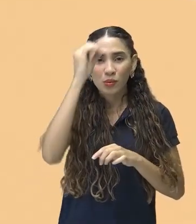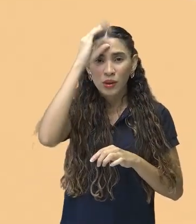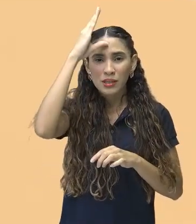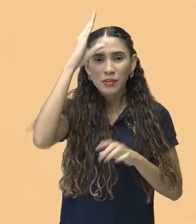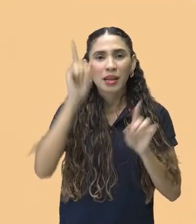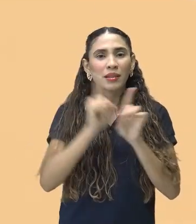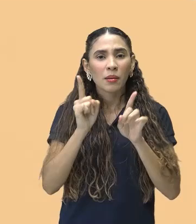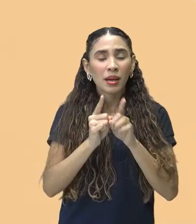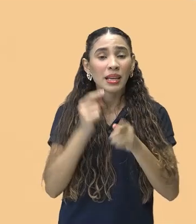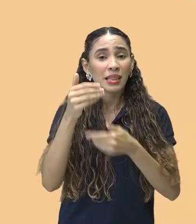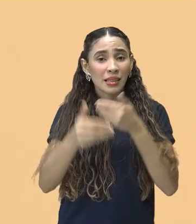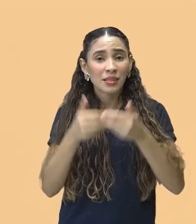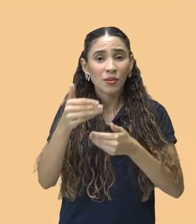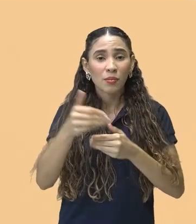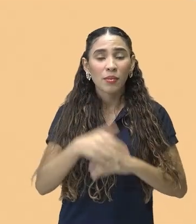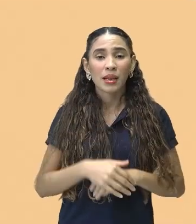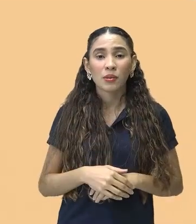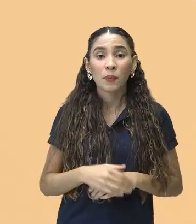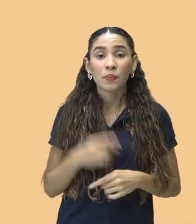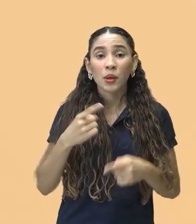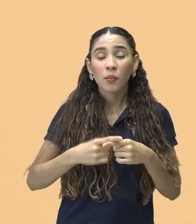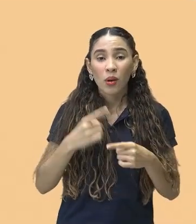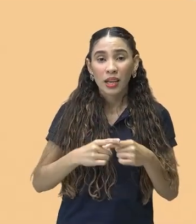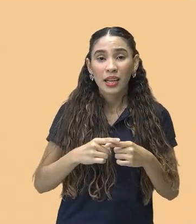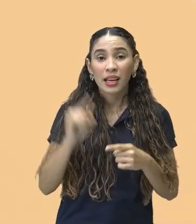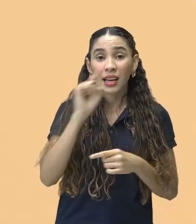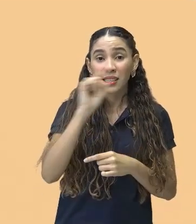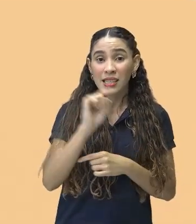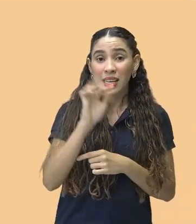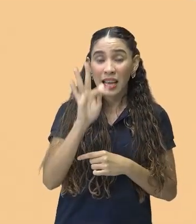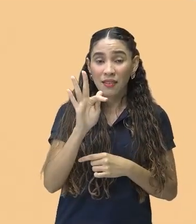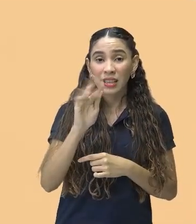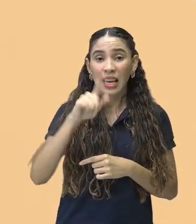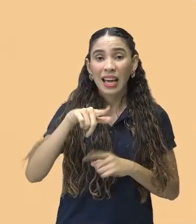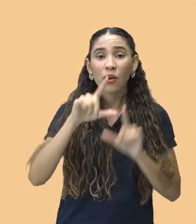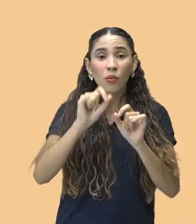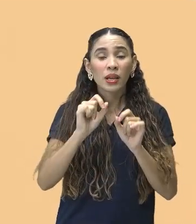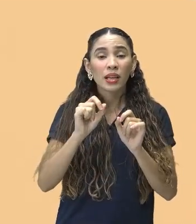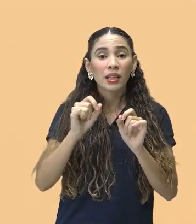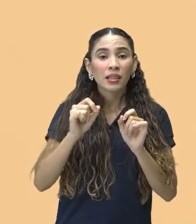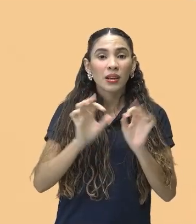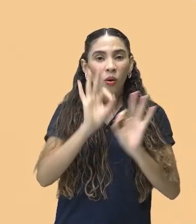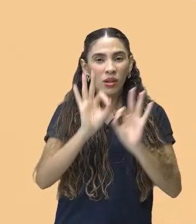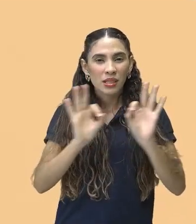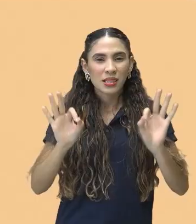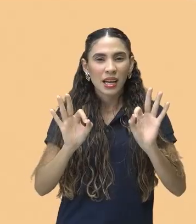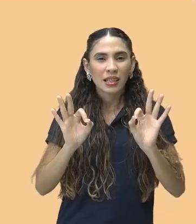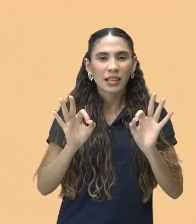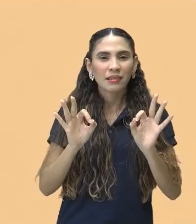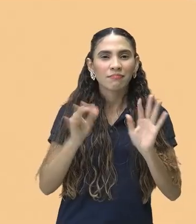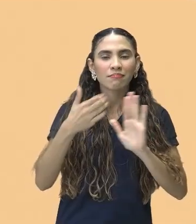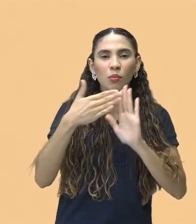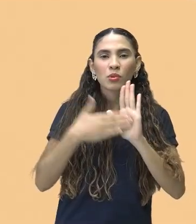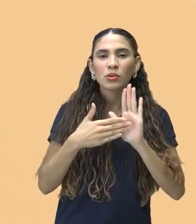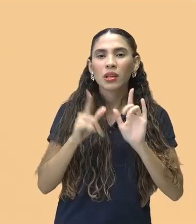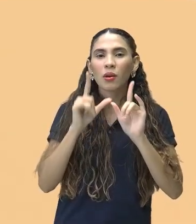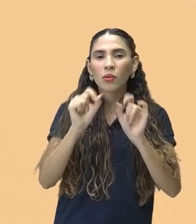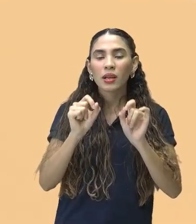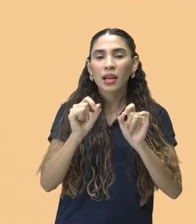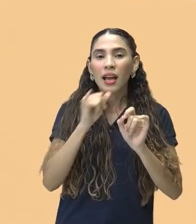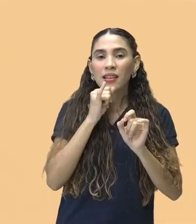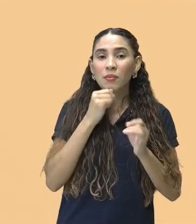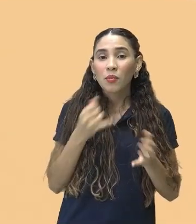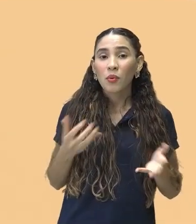conhecido desenvolvimento, porque essas zonas francas eram idealizadas para proporcionar